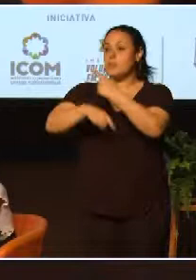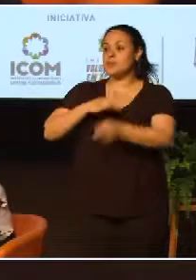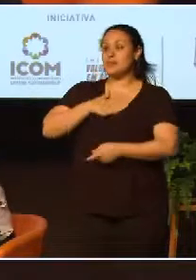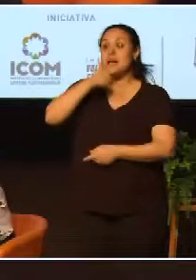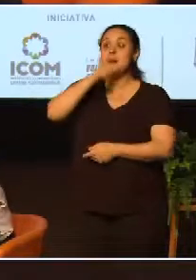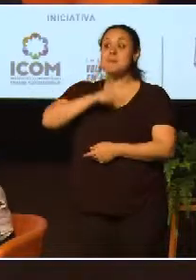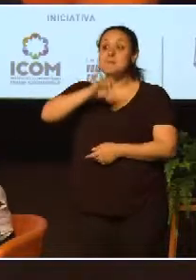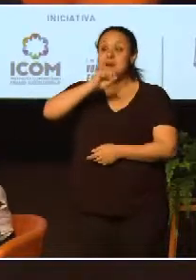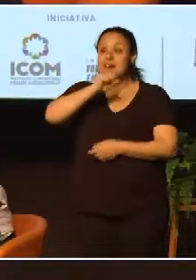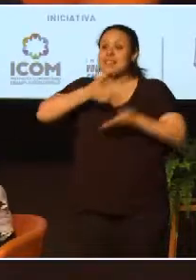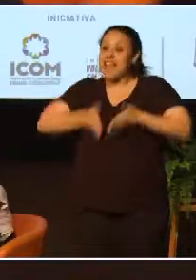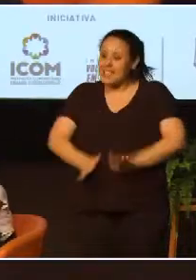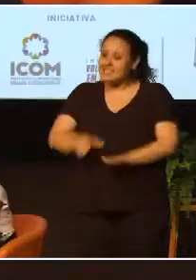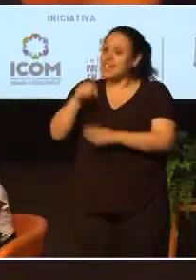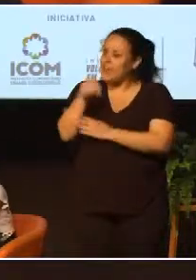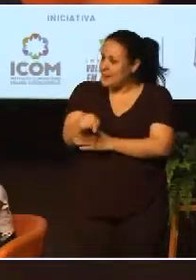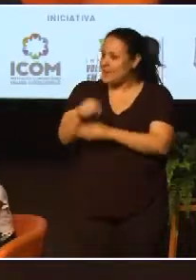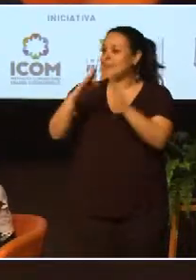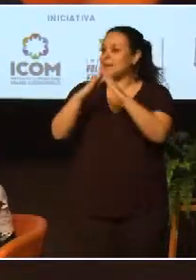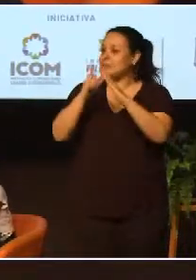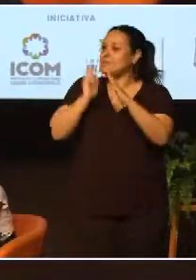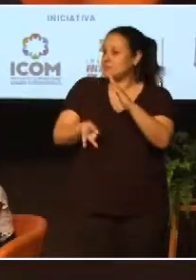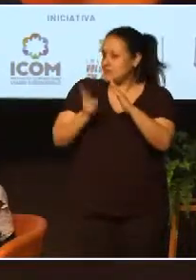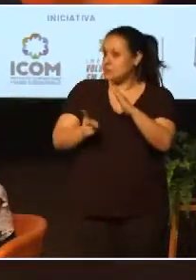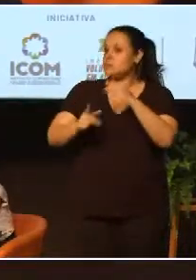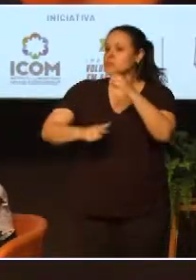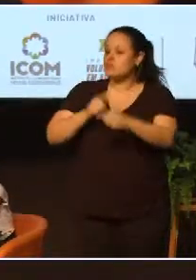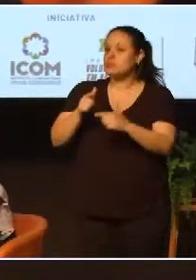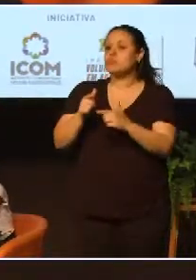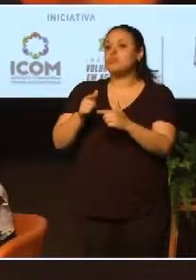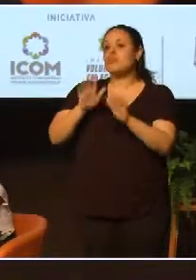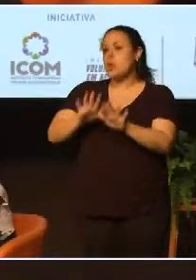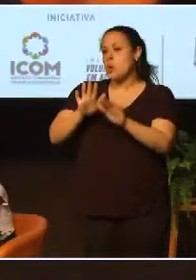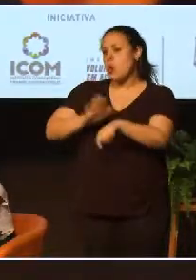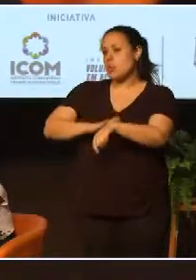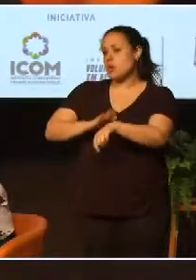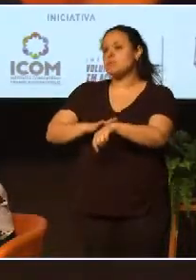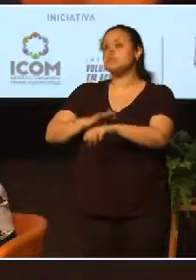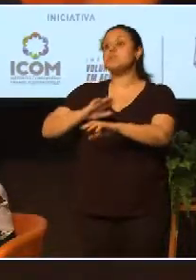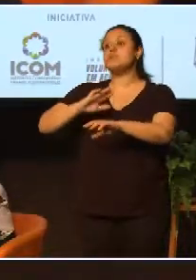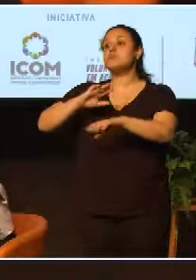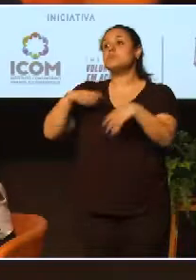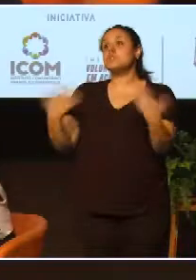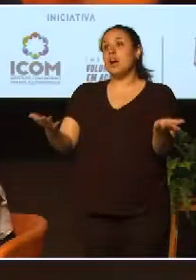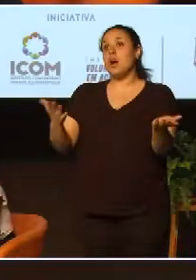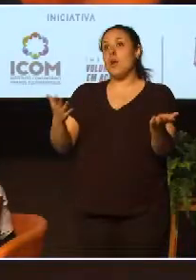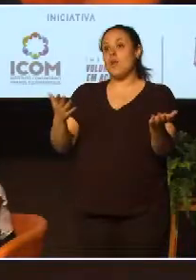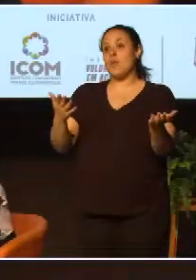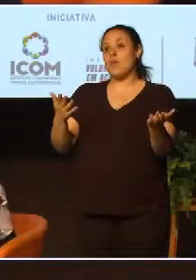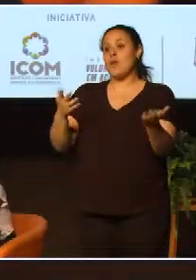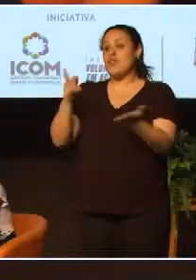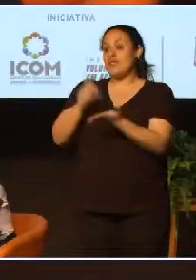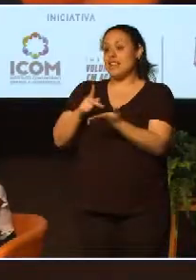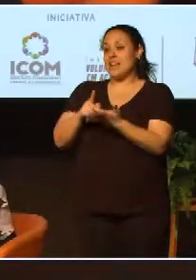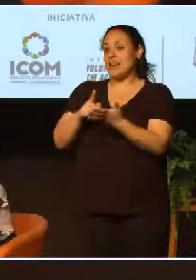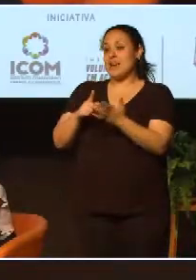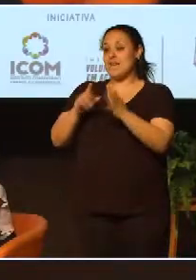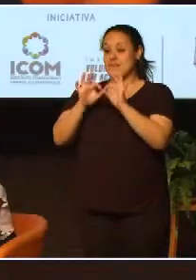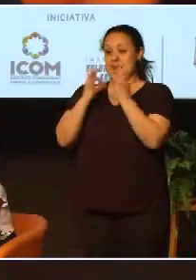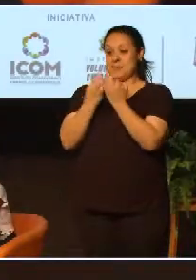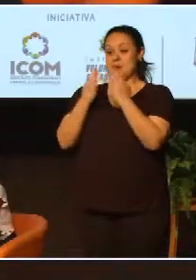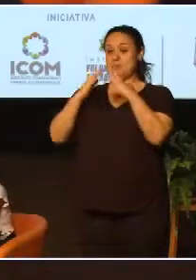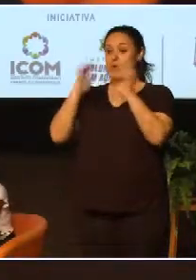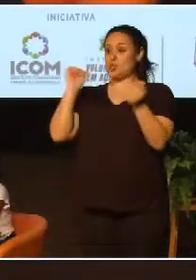casa e ficou lá durante um tempo. E assim, a gente foi conseguir realmente morar todo mundo junto quando eu